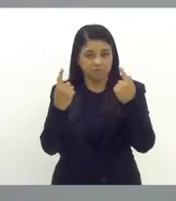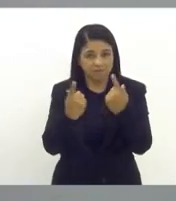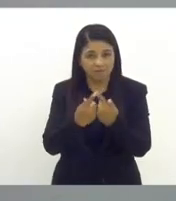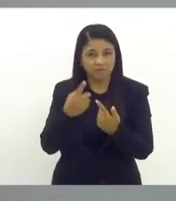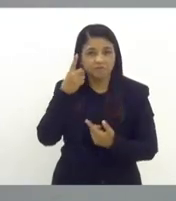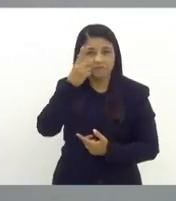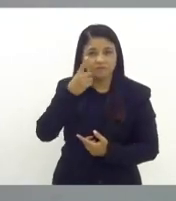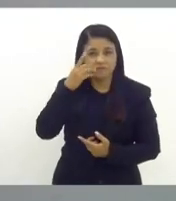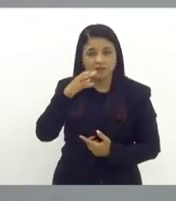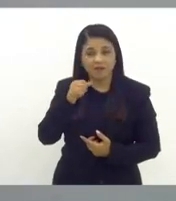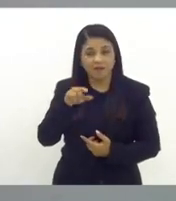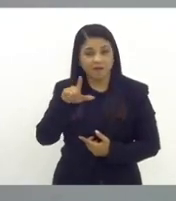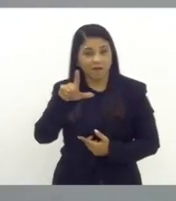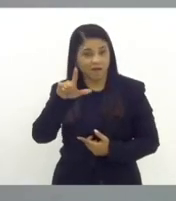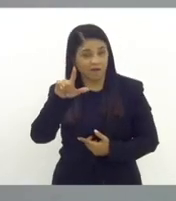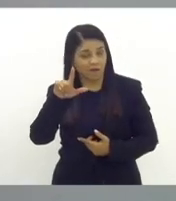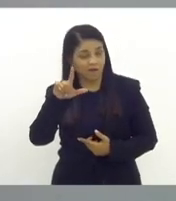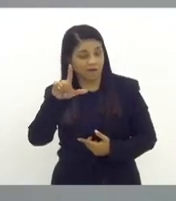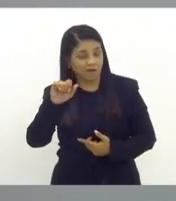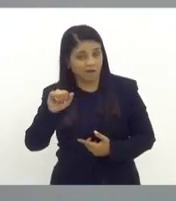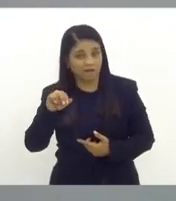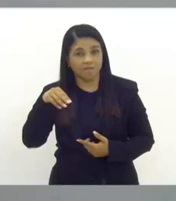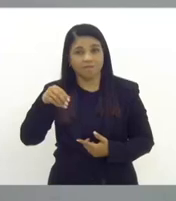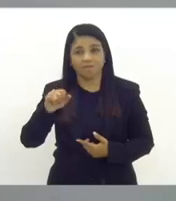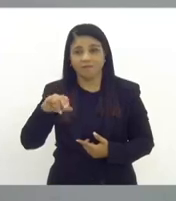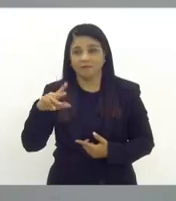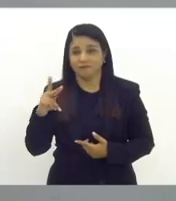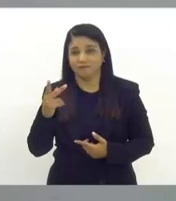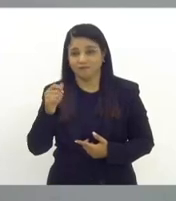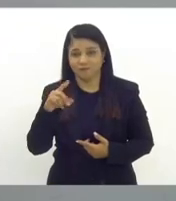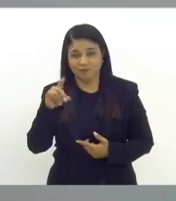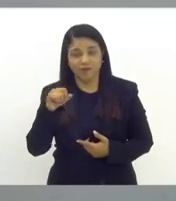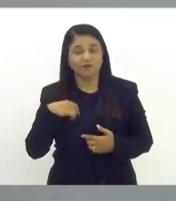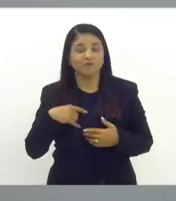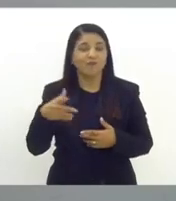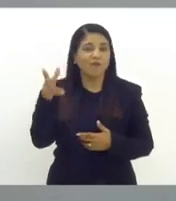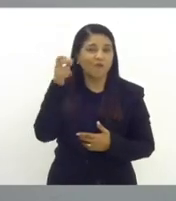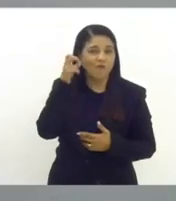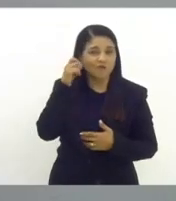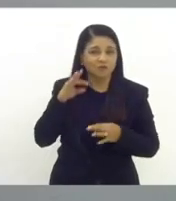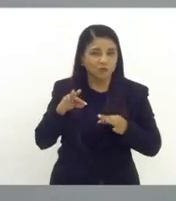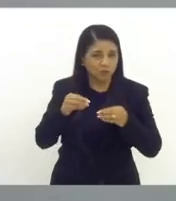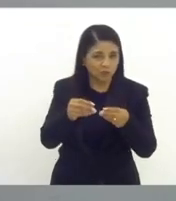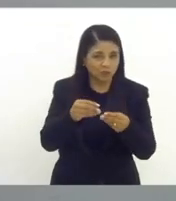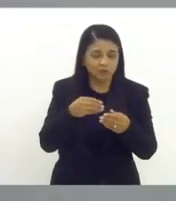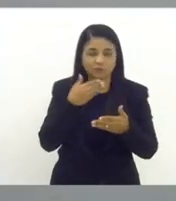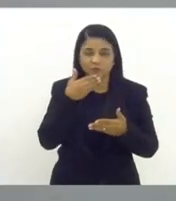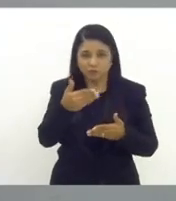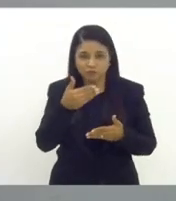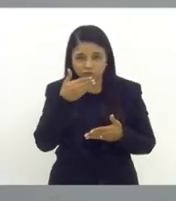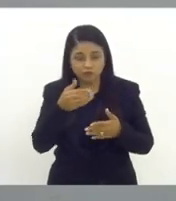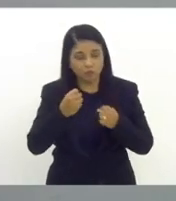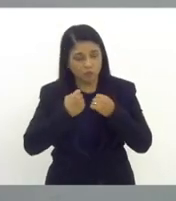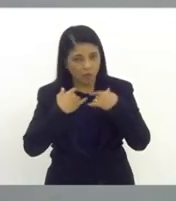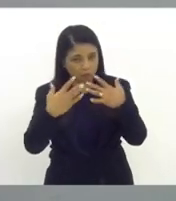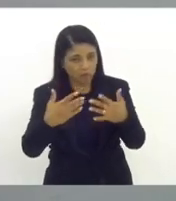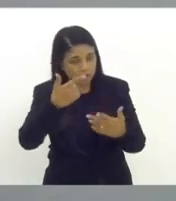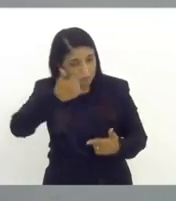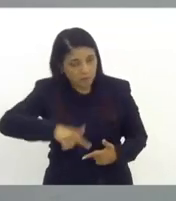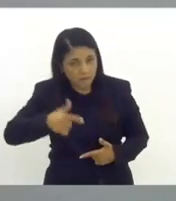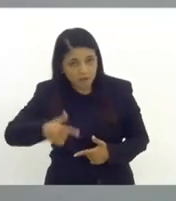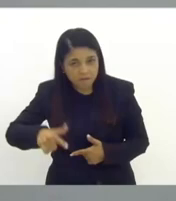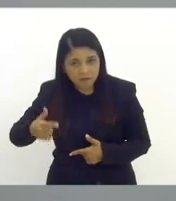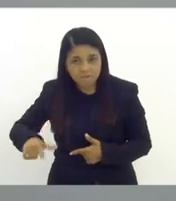possa fazer uma reformulação estudo jurídico Ouvindo todas as demandas teremos outras audiências é para que a gente possa